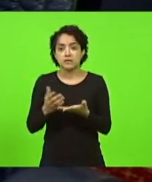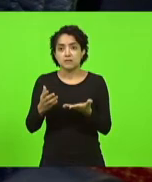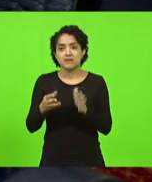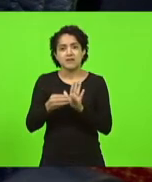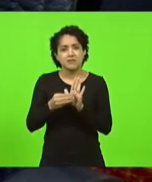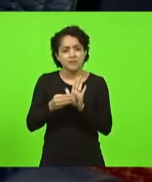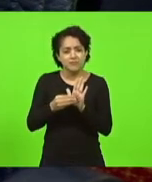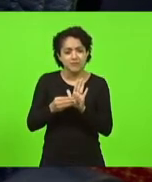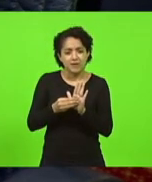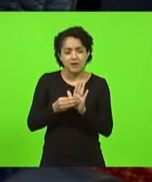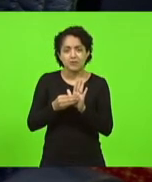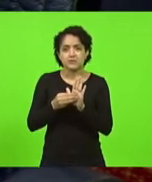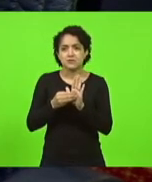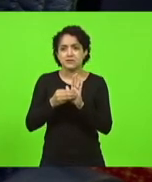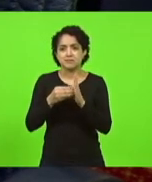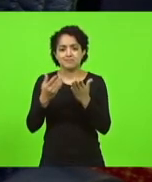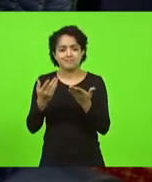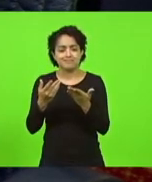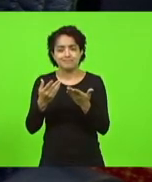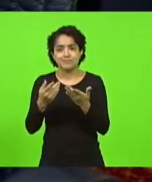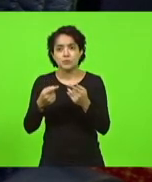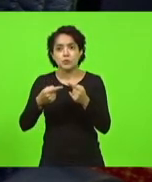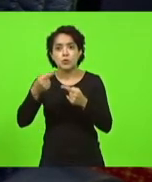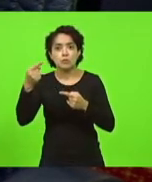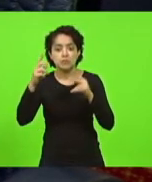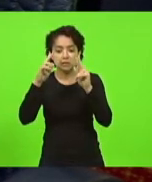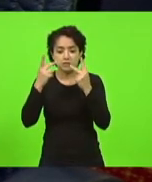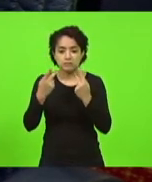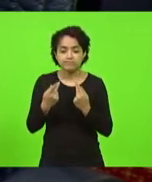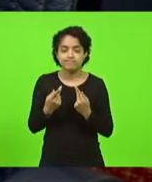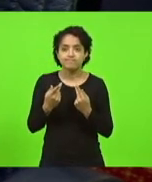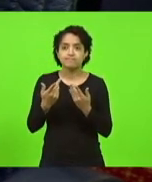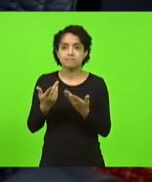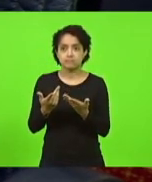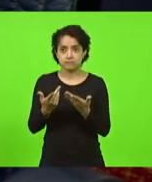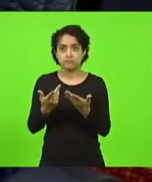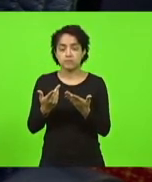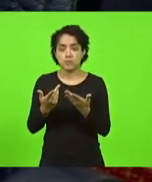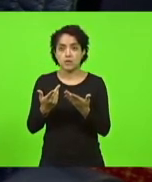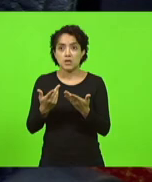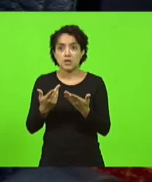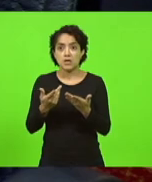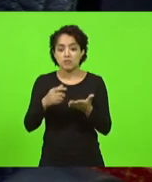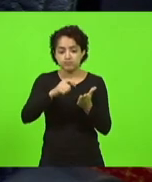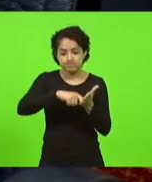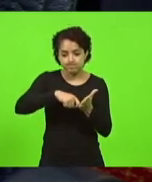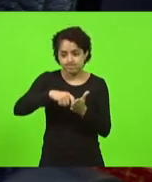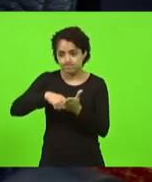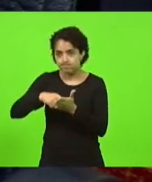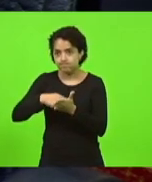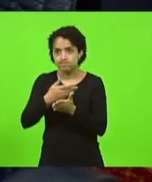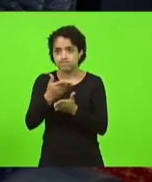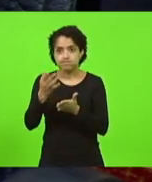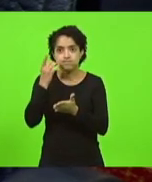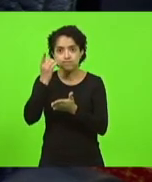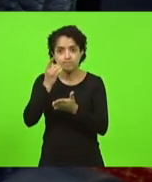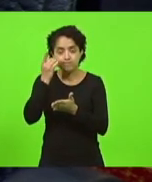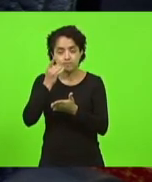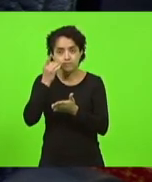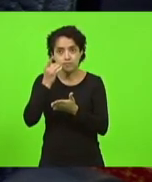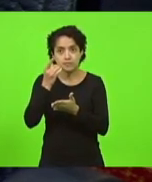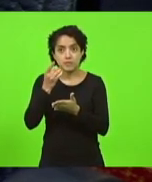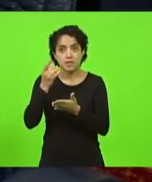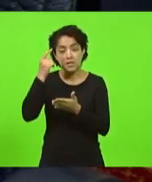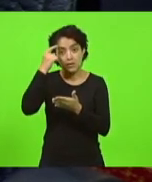de atividade. O deputado Márcio já reapresentou a matéria com a subscrição de mais colegas, porque eu imagino que